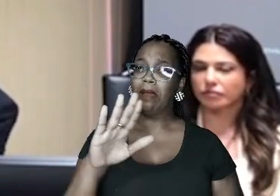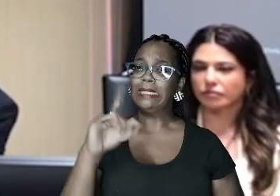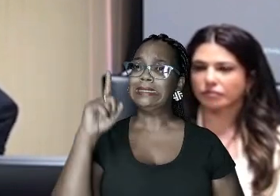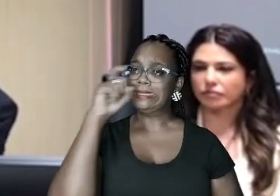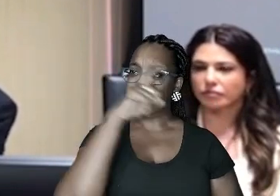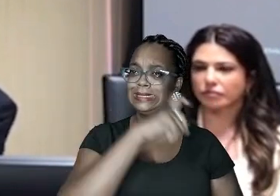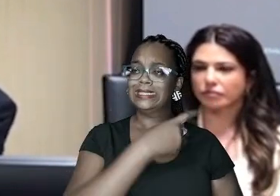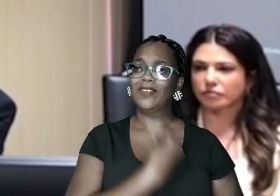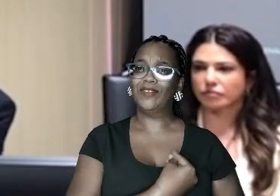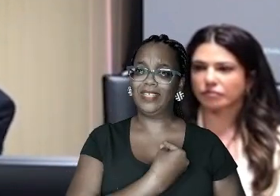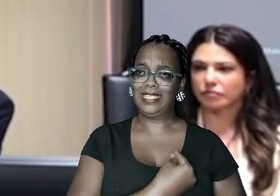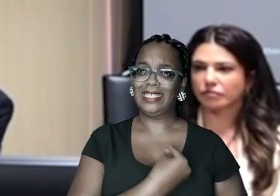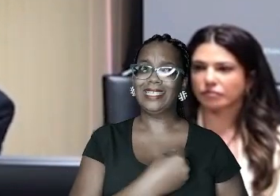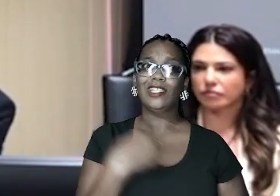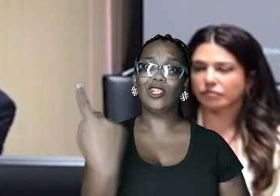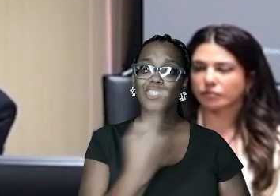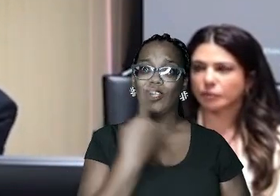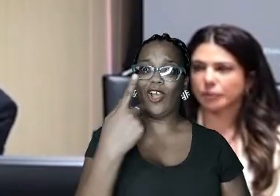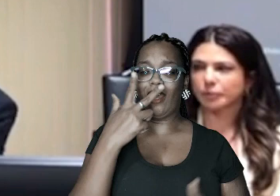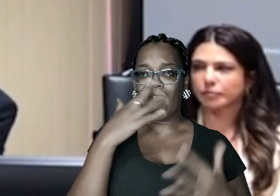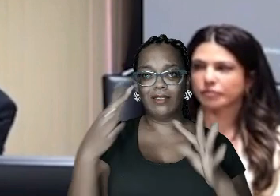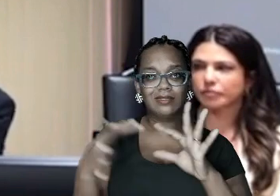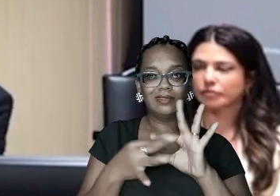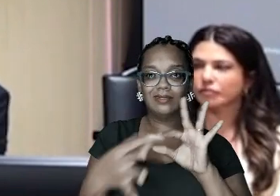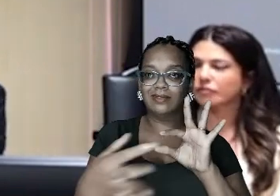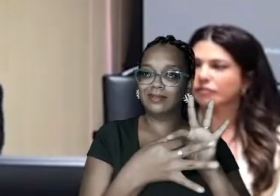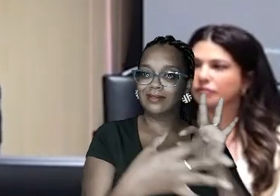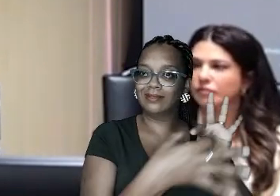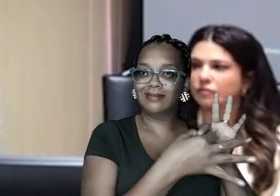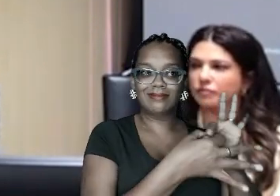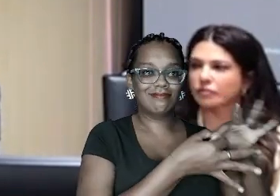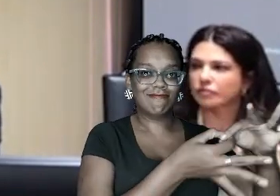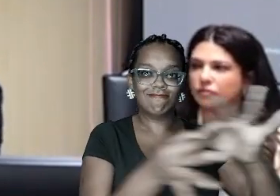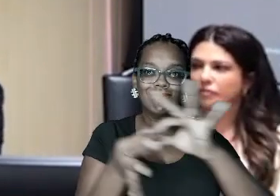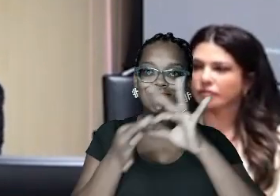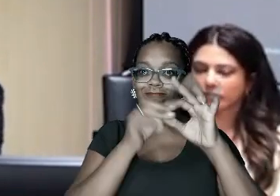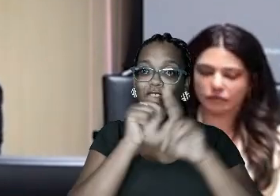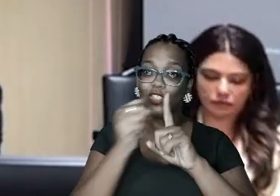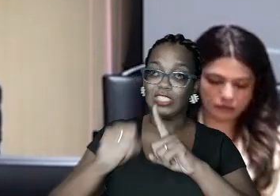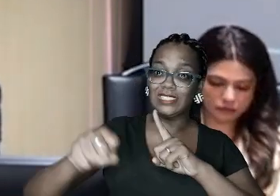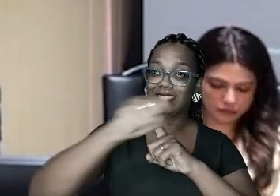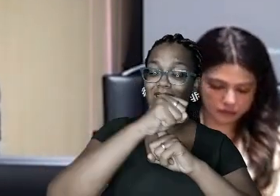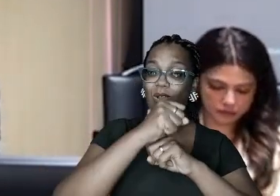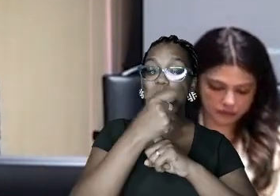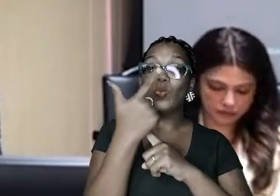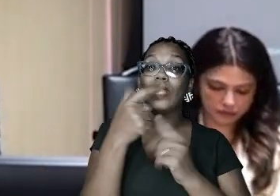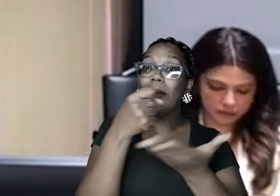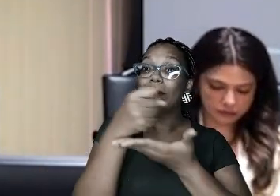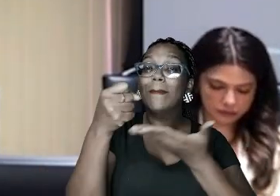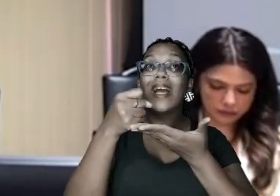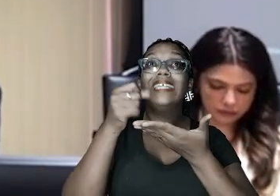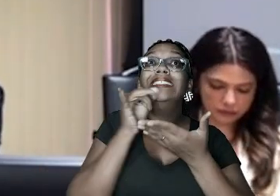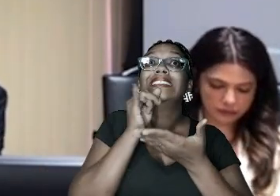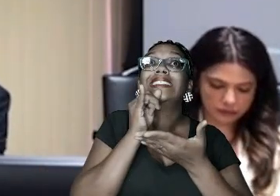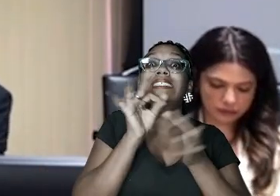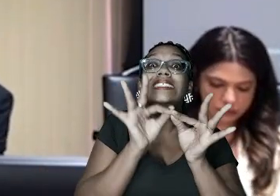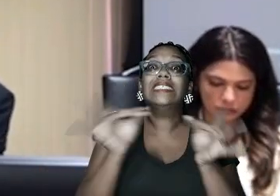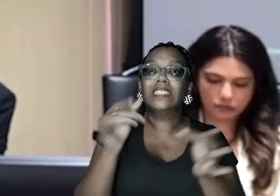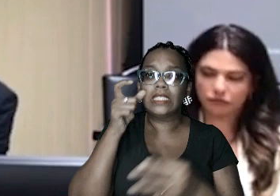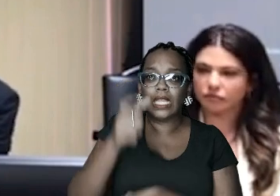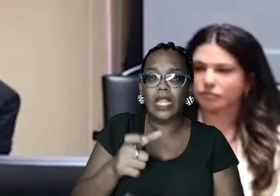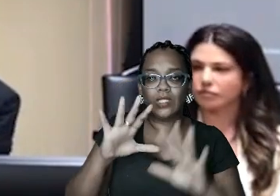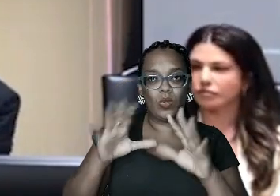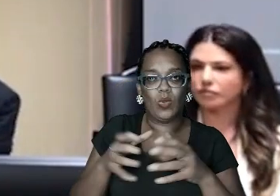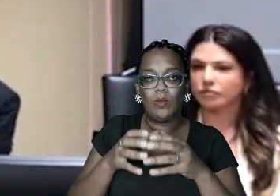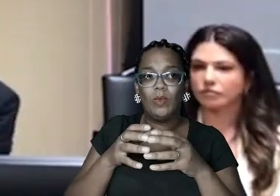o seu papel específico exercer mas é muito difícil na vida em geral em que nós somos todos interdependentes com que há de relevo para ser feito para a sociedade que não